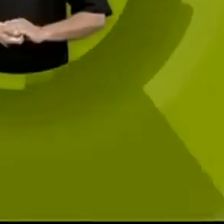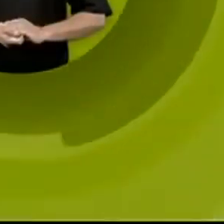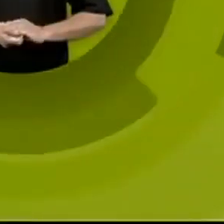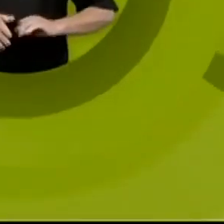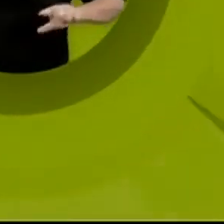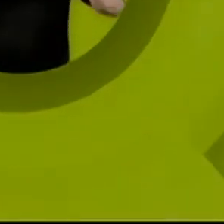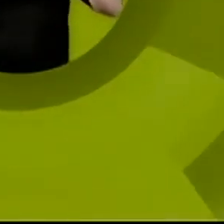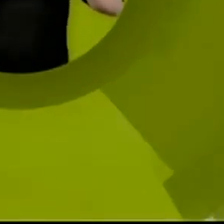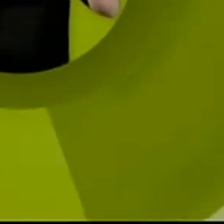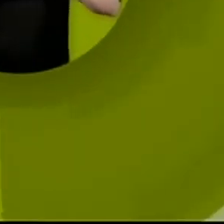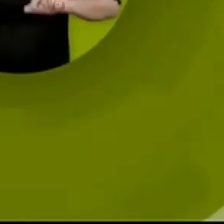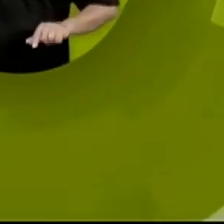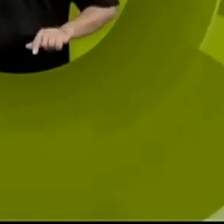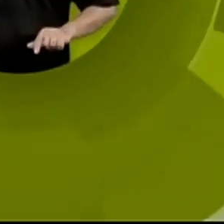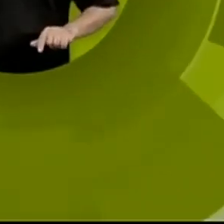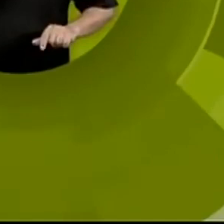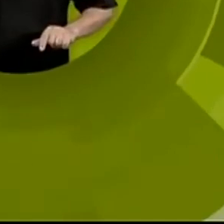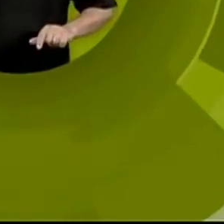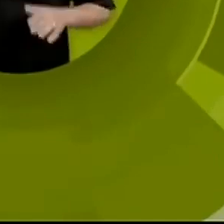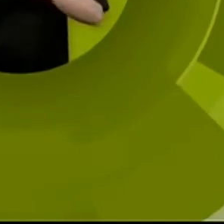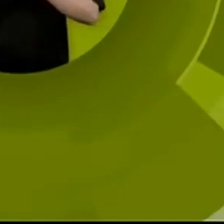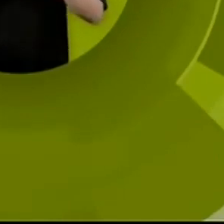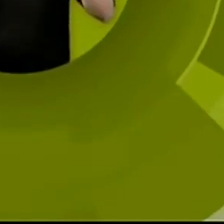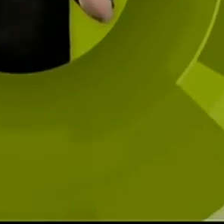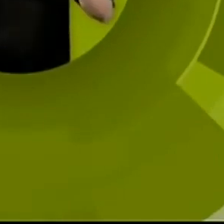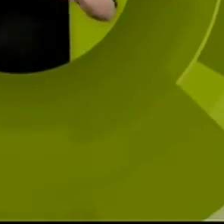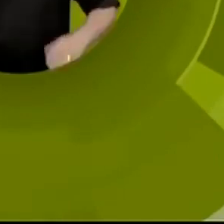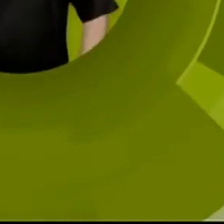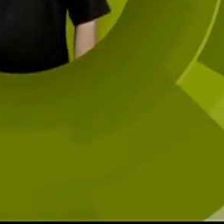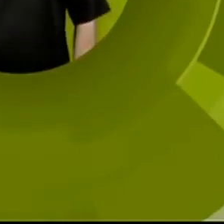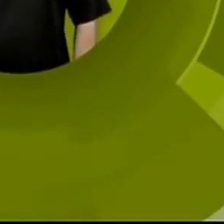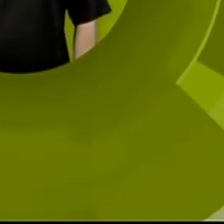O programa a seguir é livre para todos os públicos.